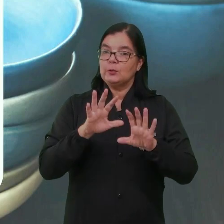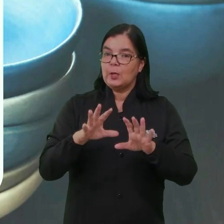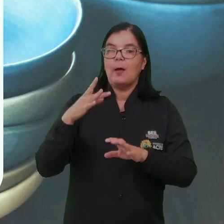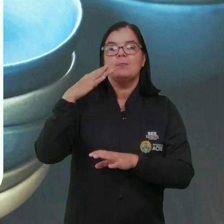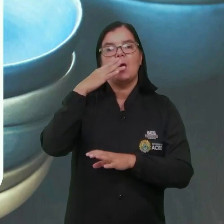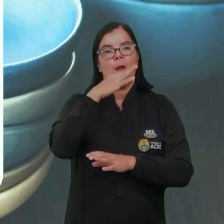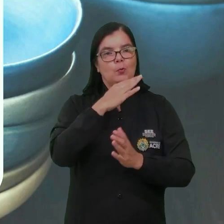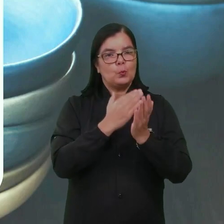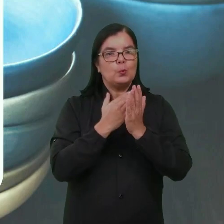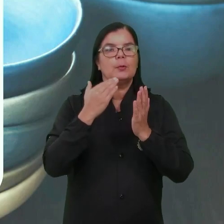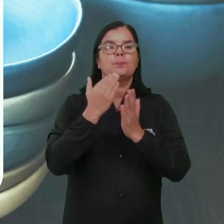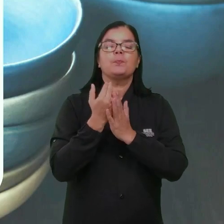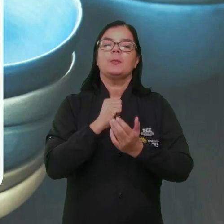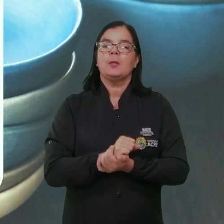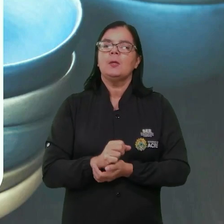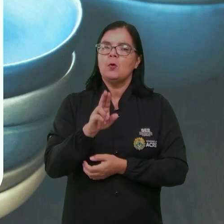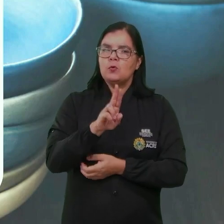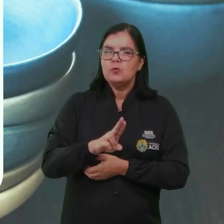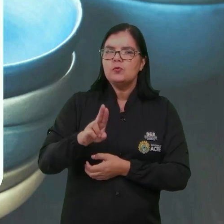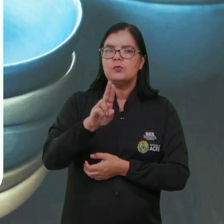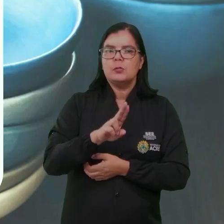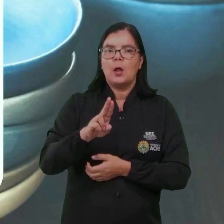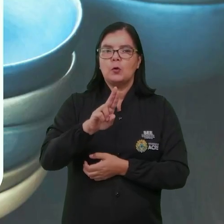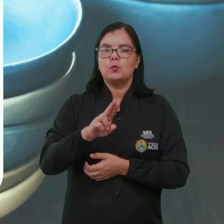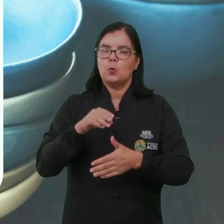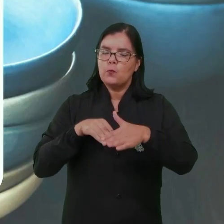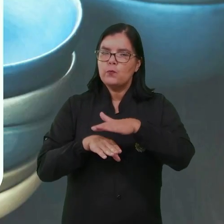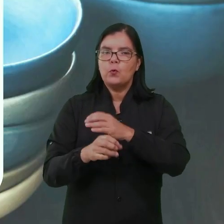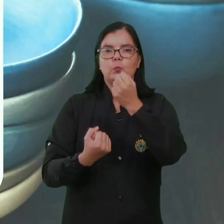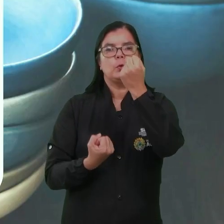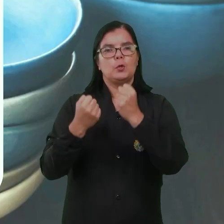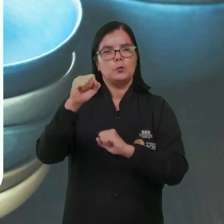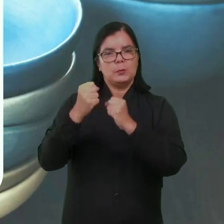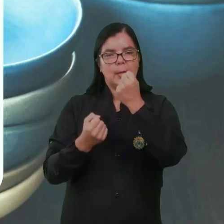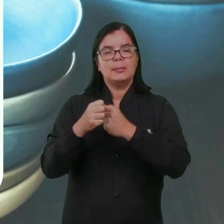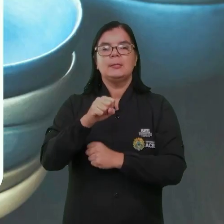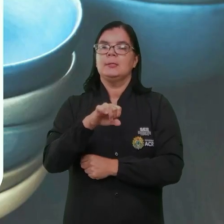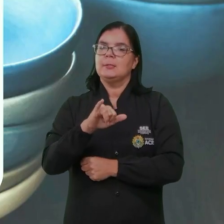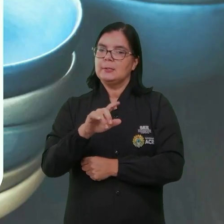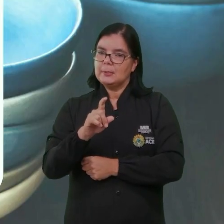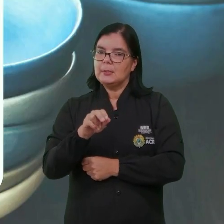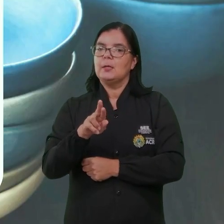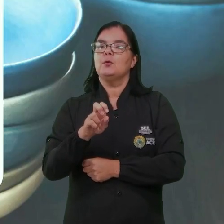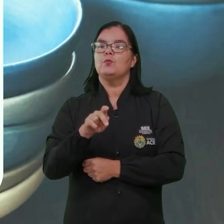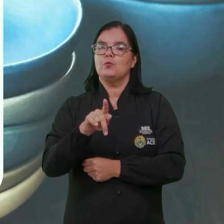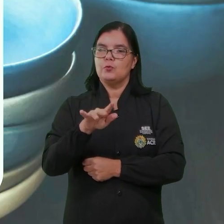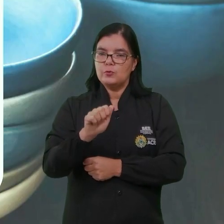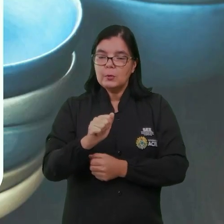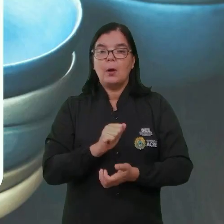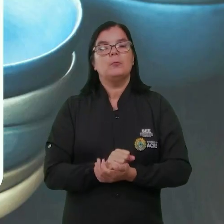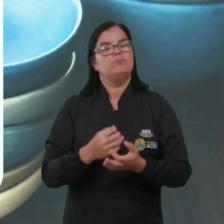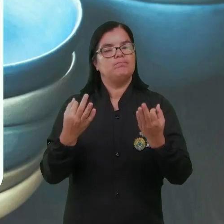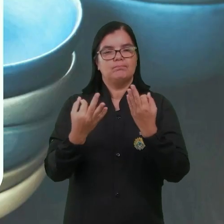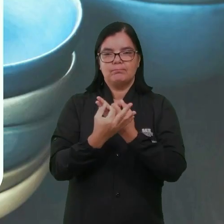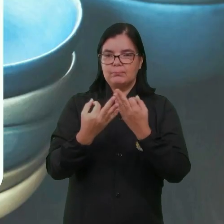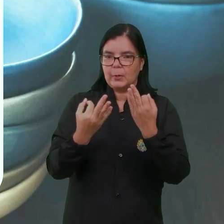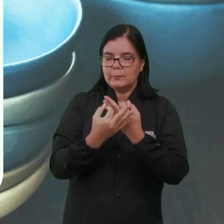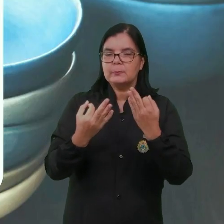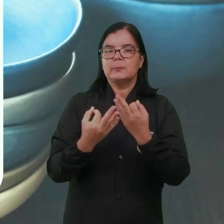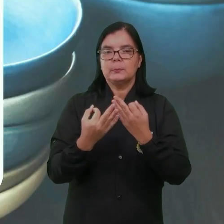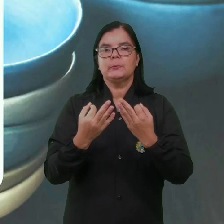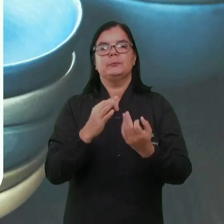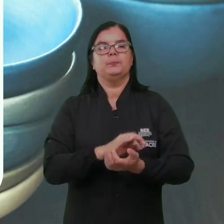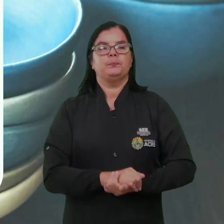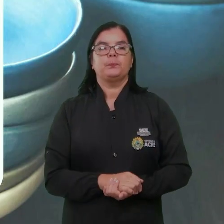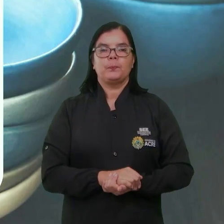da temperatura. E são utilizadas em fornos industriais e de siderurgia. Perfeito, perfeito,